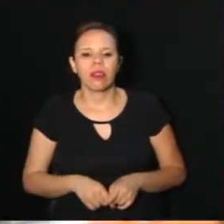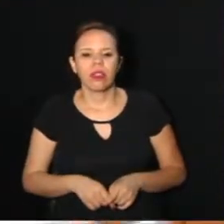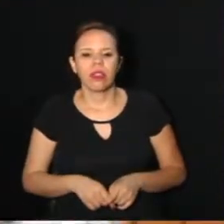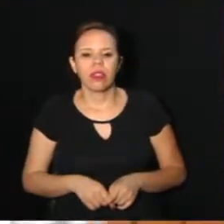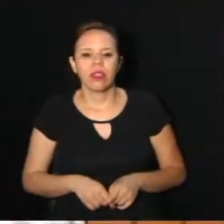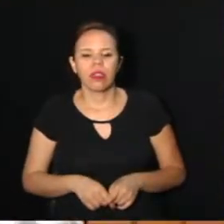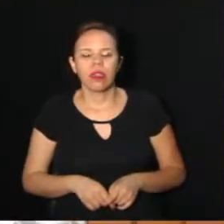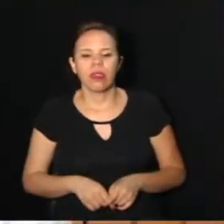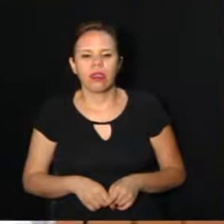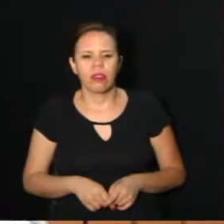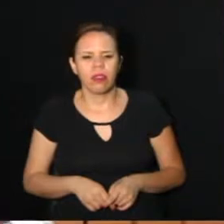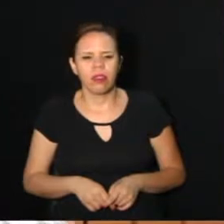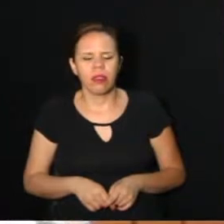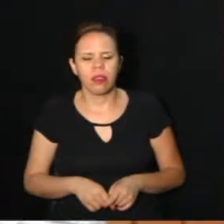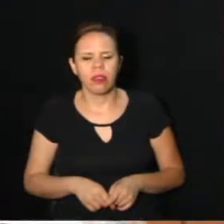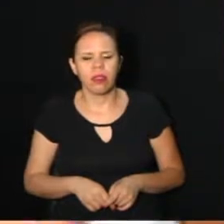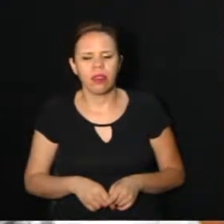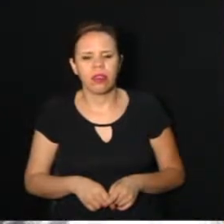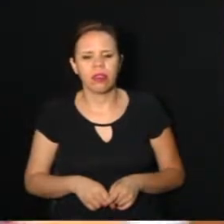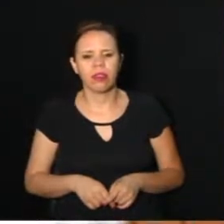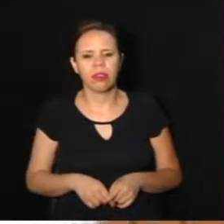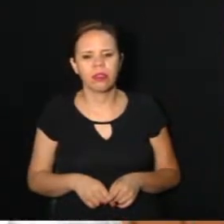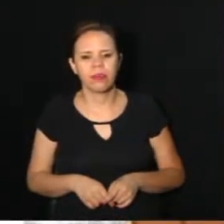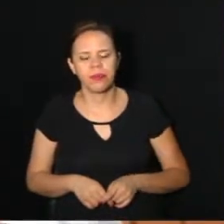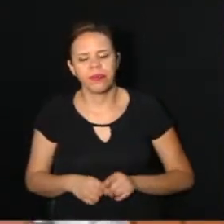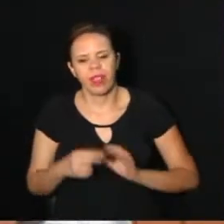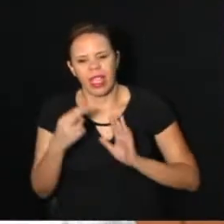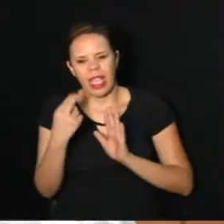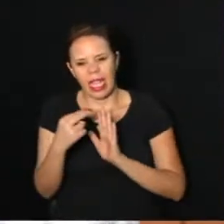essa situação, mas a listagem